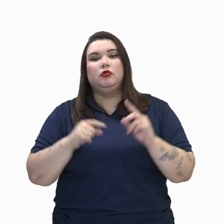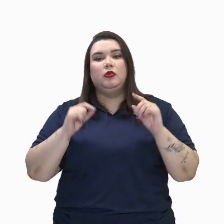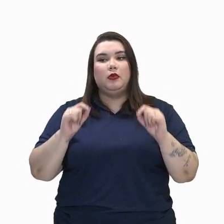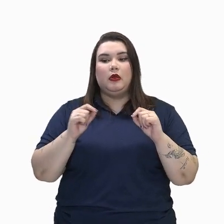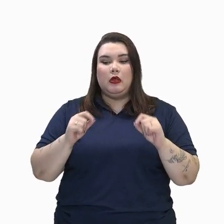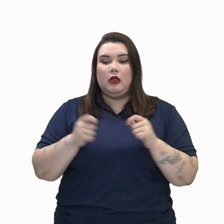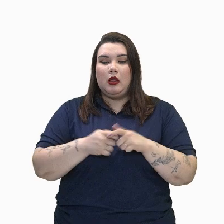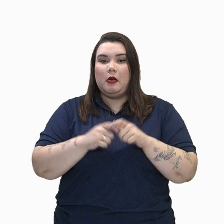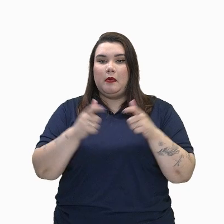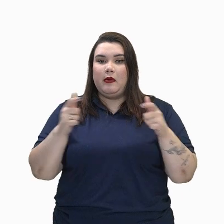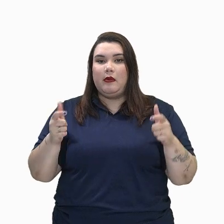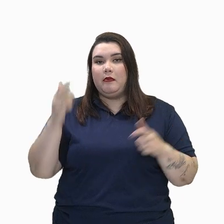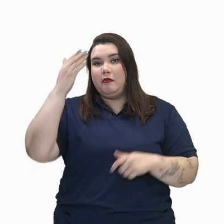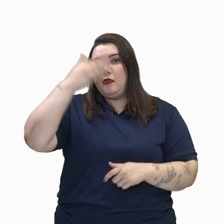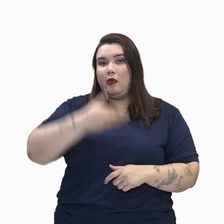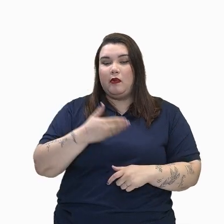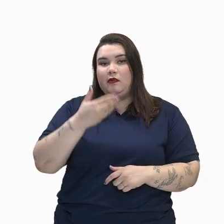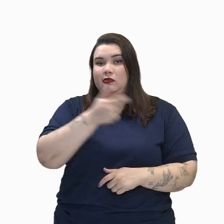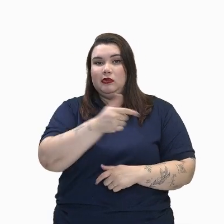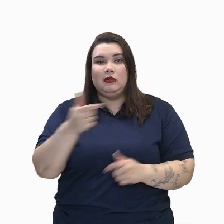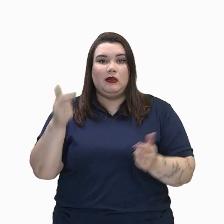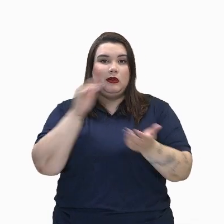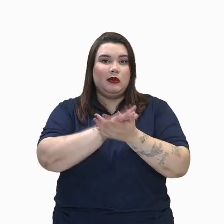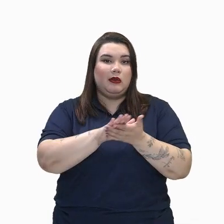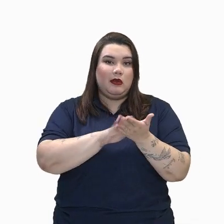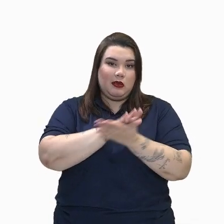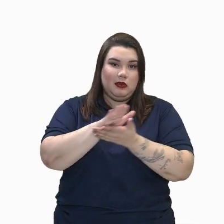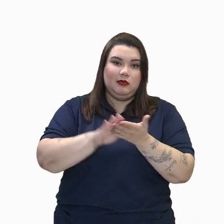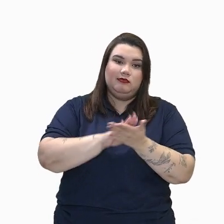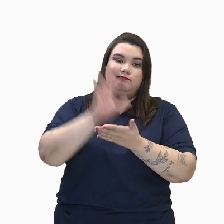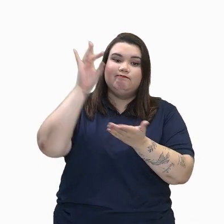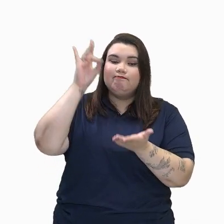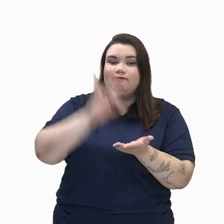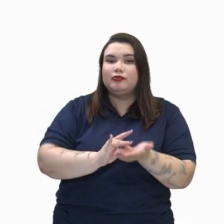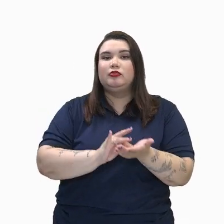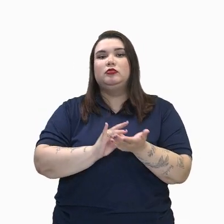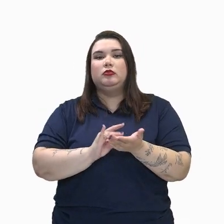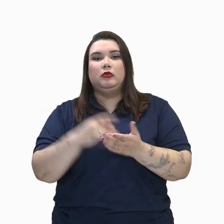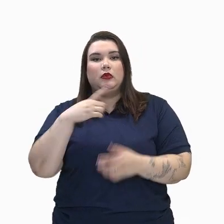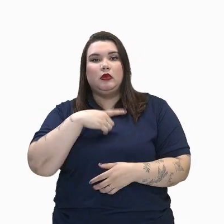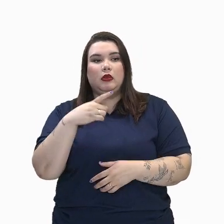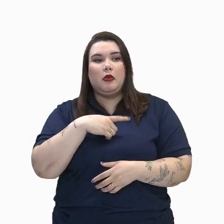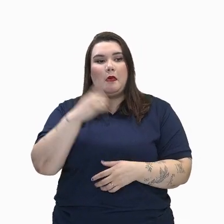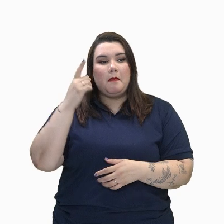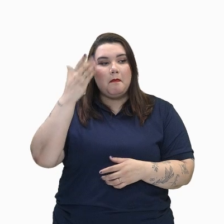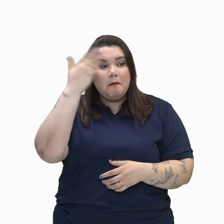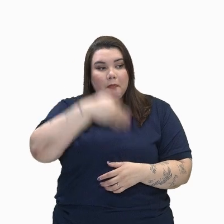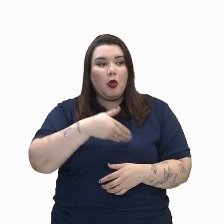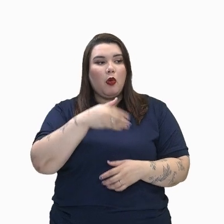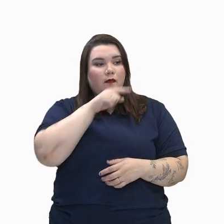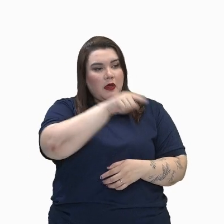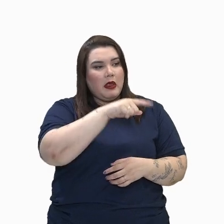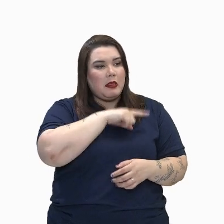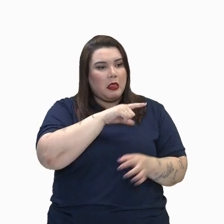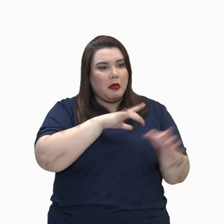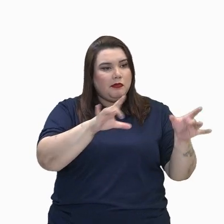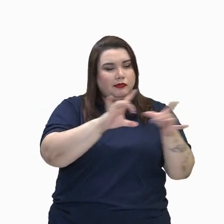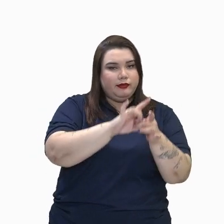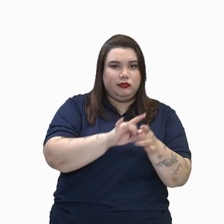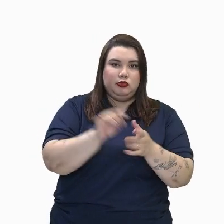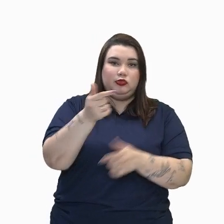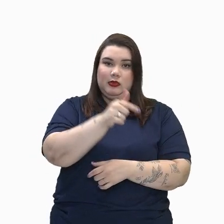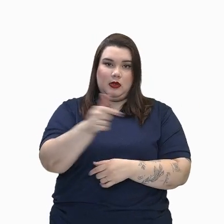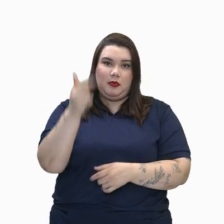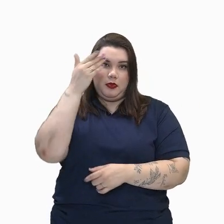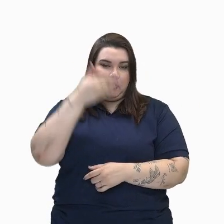muitas vezes sem provas concretas que, de fato, tivessem alguma associação comunista.